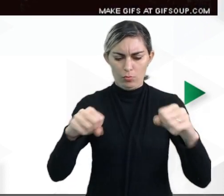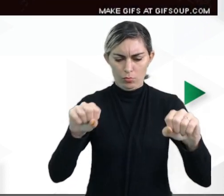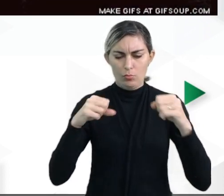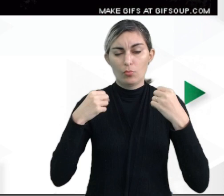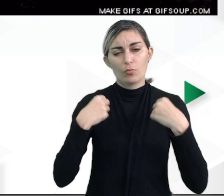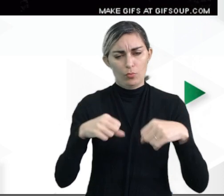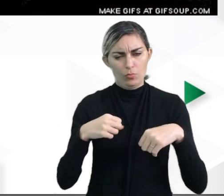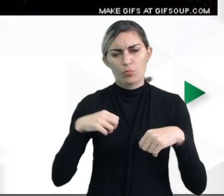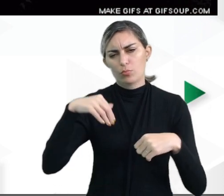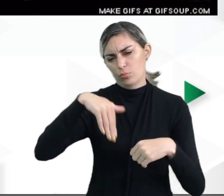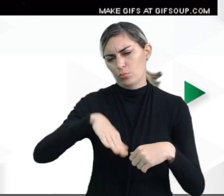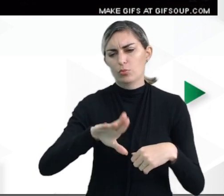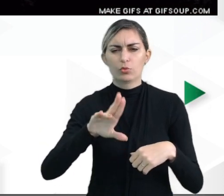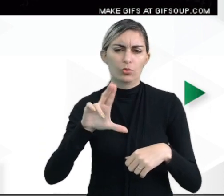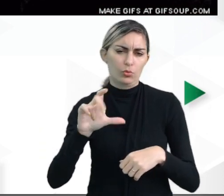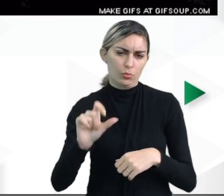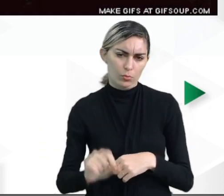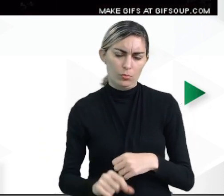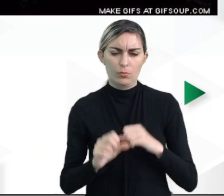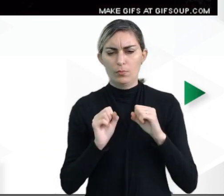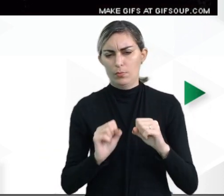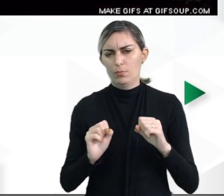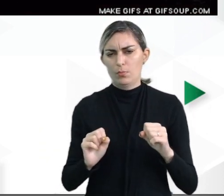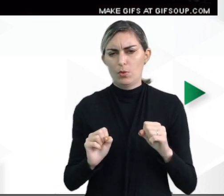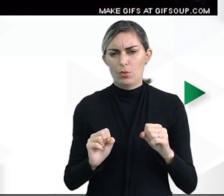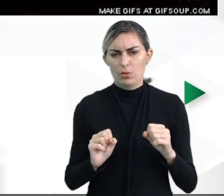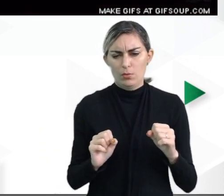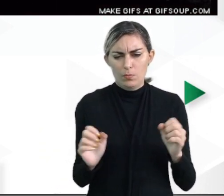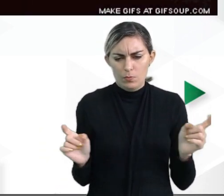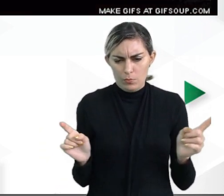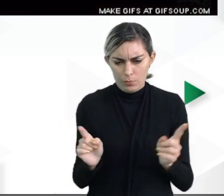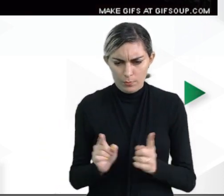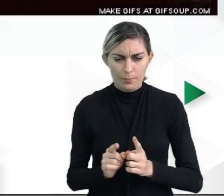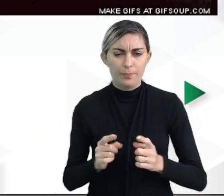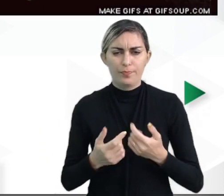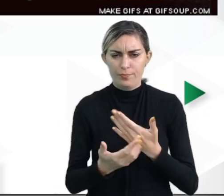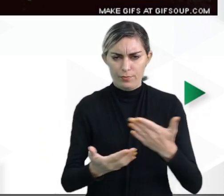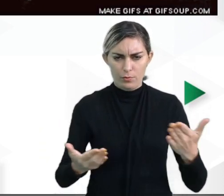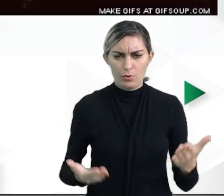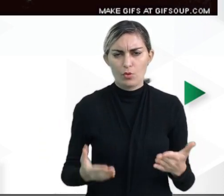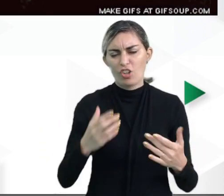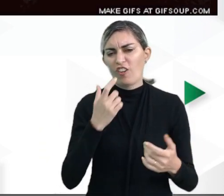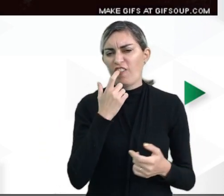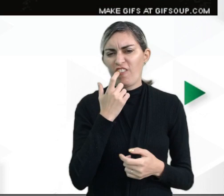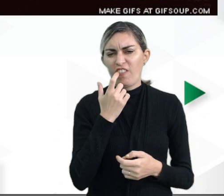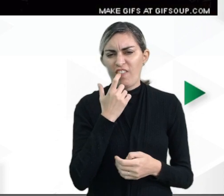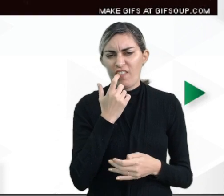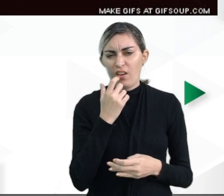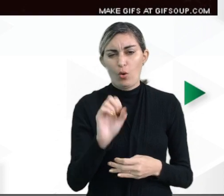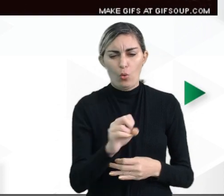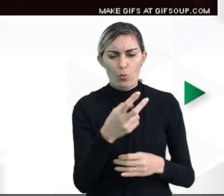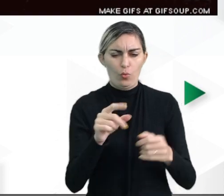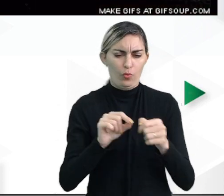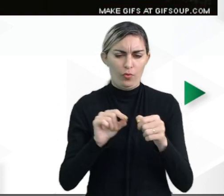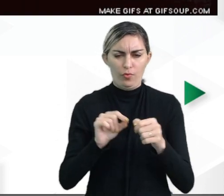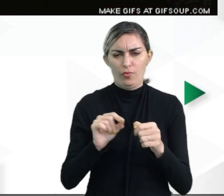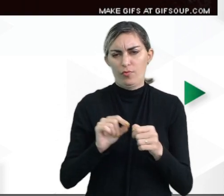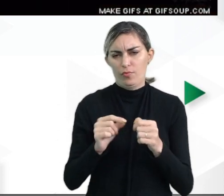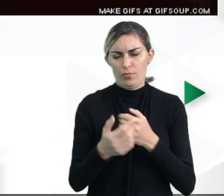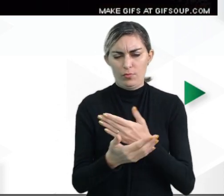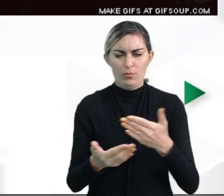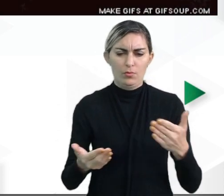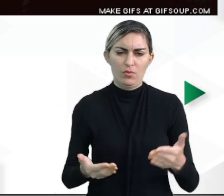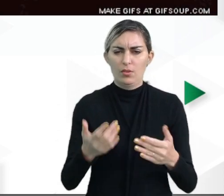musculares. Os músculos, eles podem prender-se diretamente aos ossos ou fazê-lo por intermédio